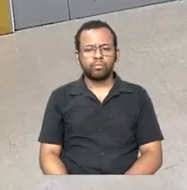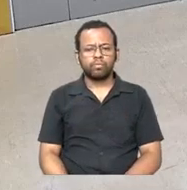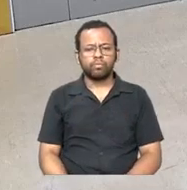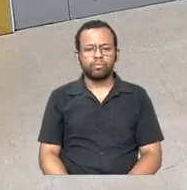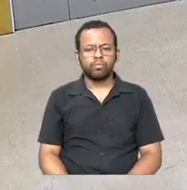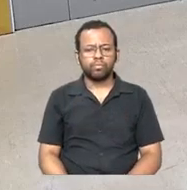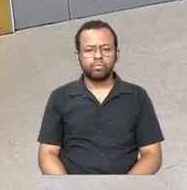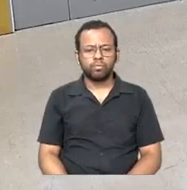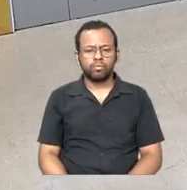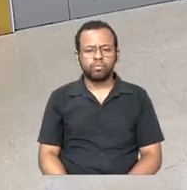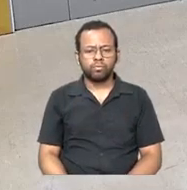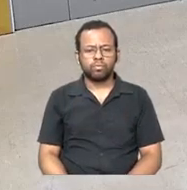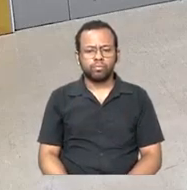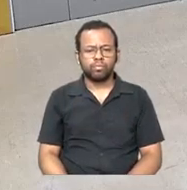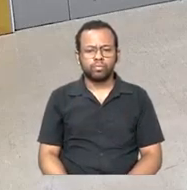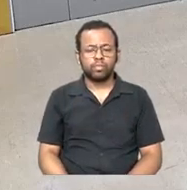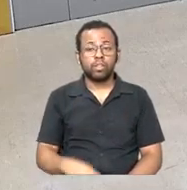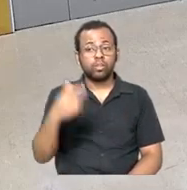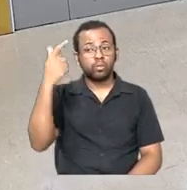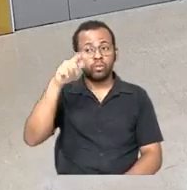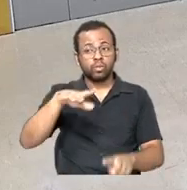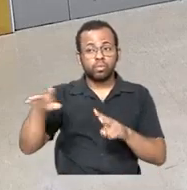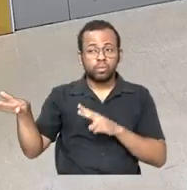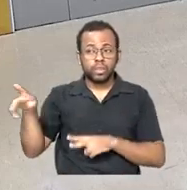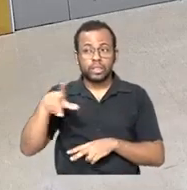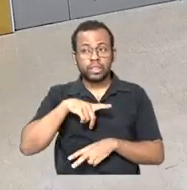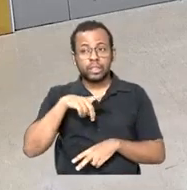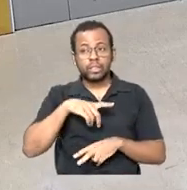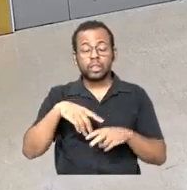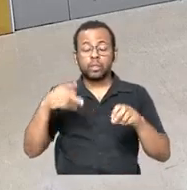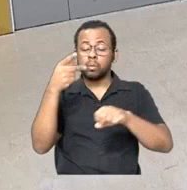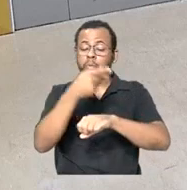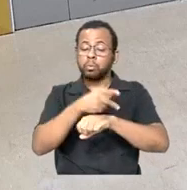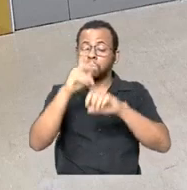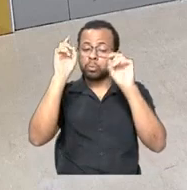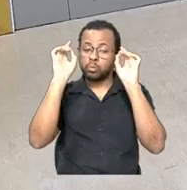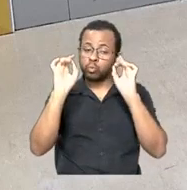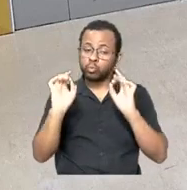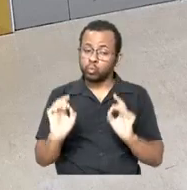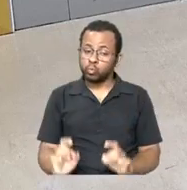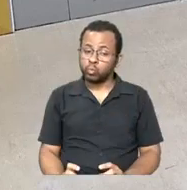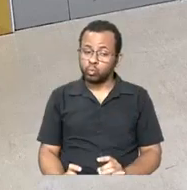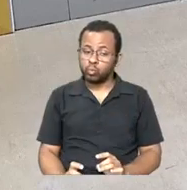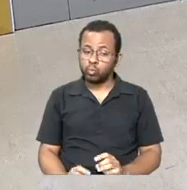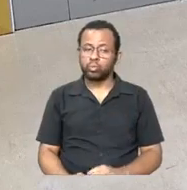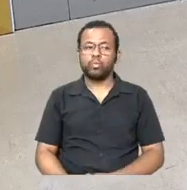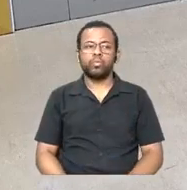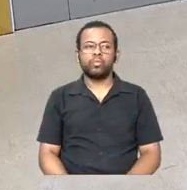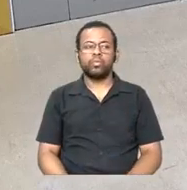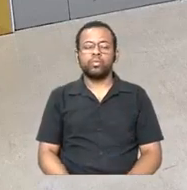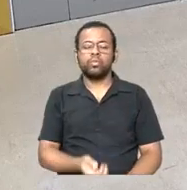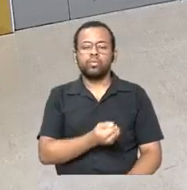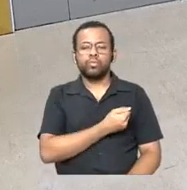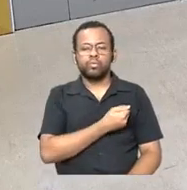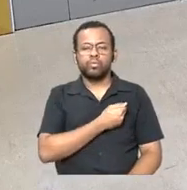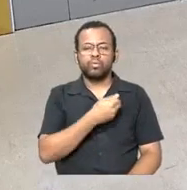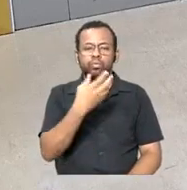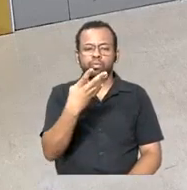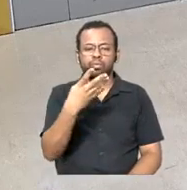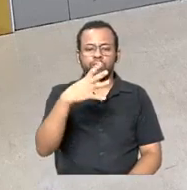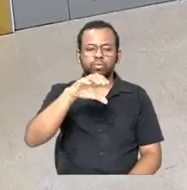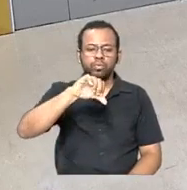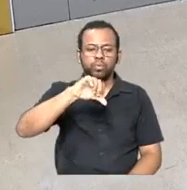3636 próxima semana tem uma mega premiação para você assim como hoje 49